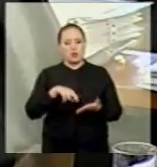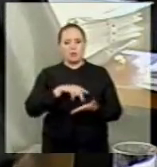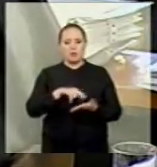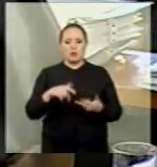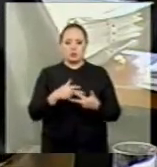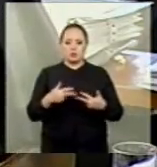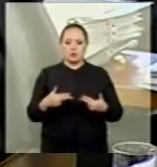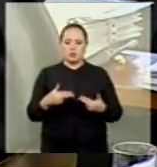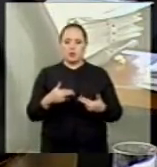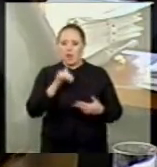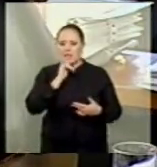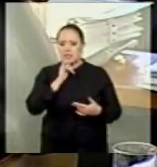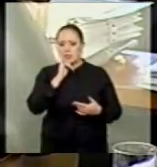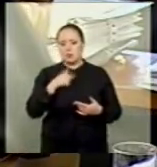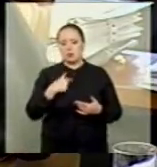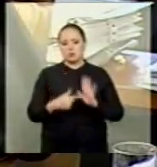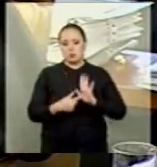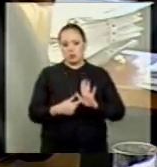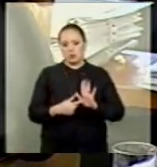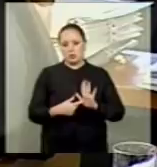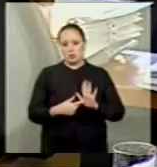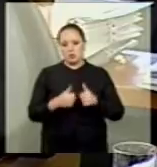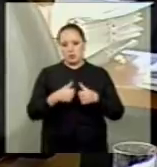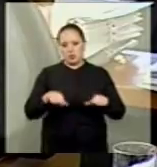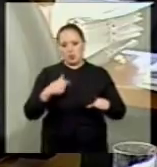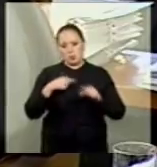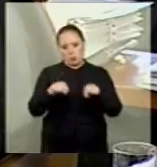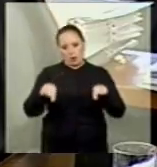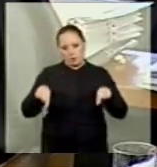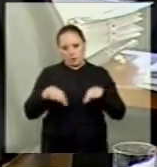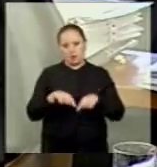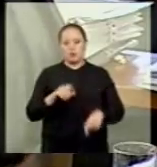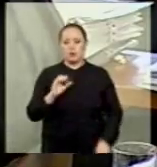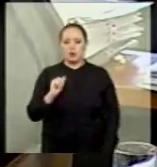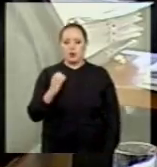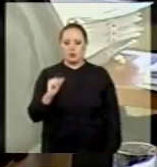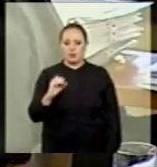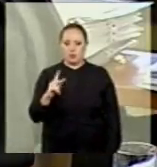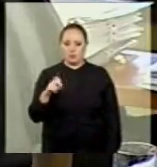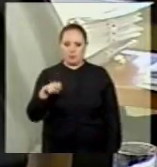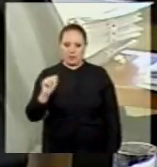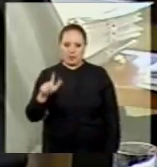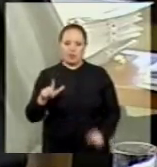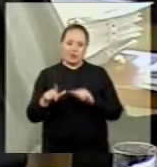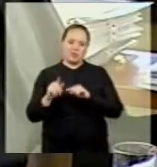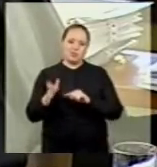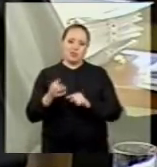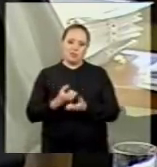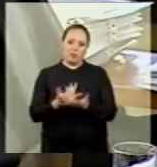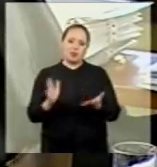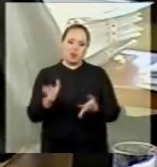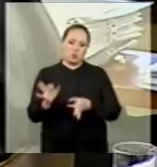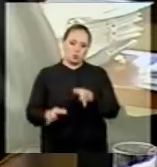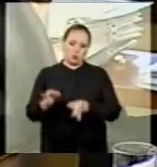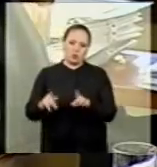que eu discorri que estão no meu gabinete, ações penais e se bem que as ações penais, já várias delas julgadas,